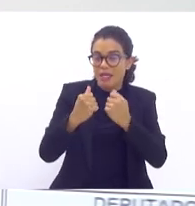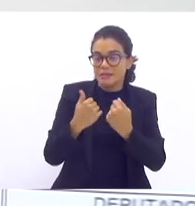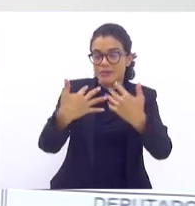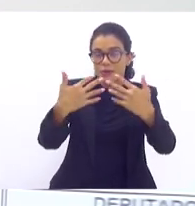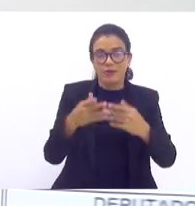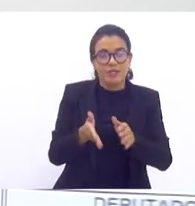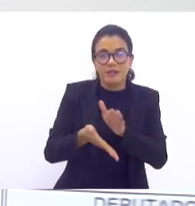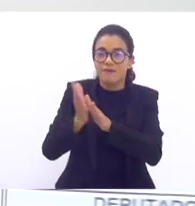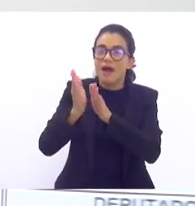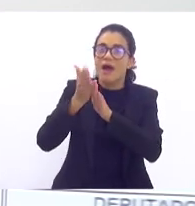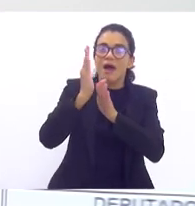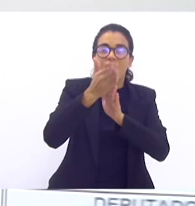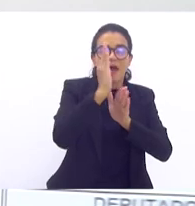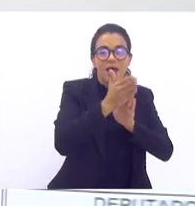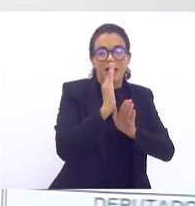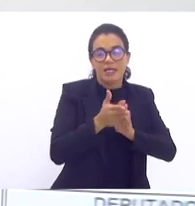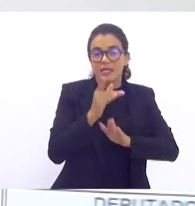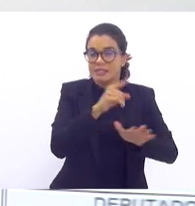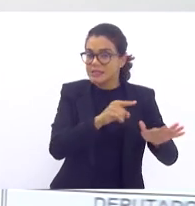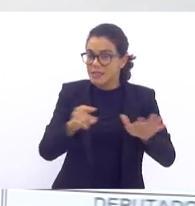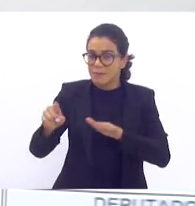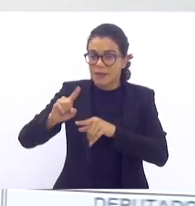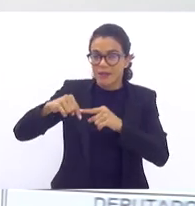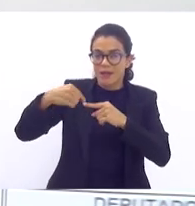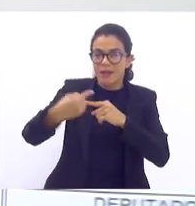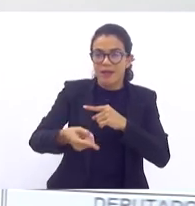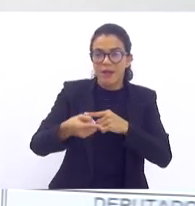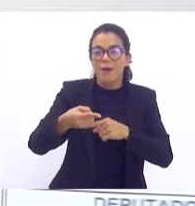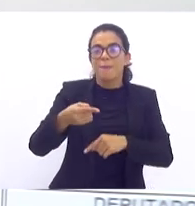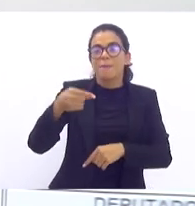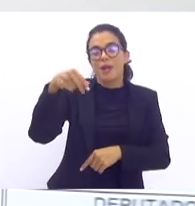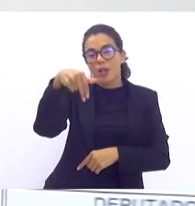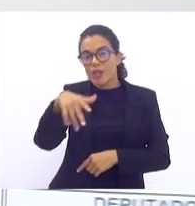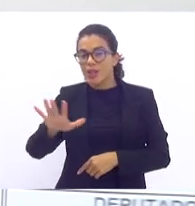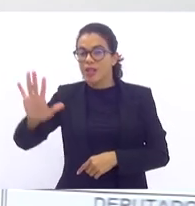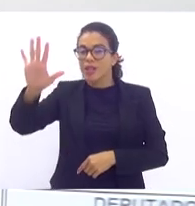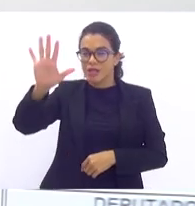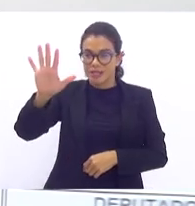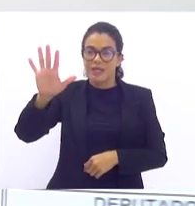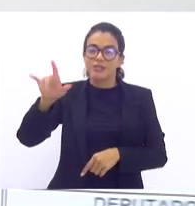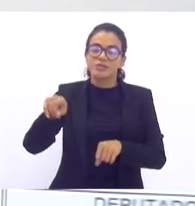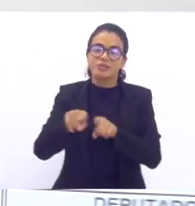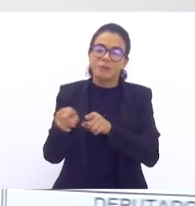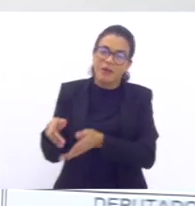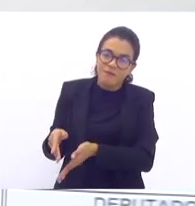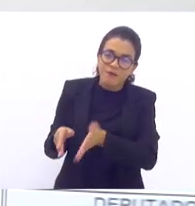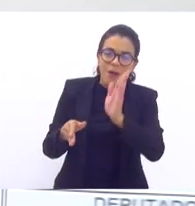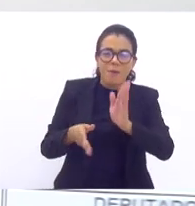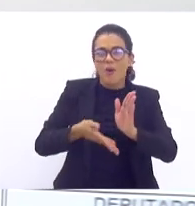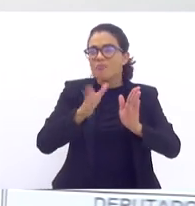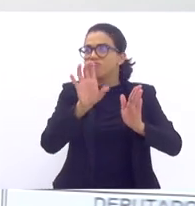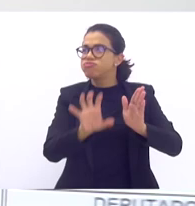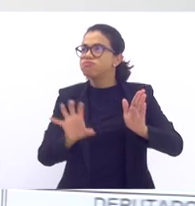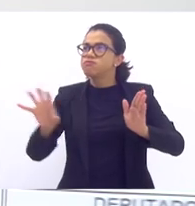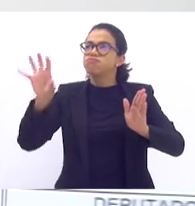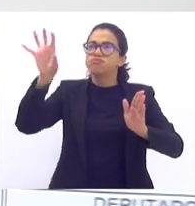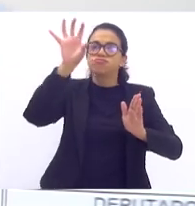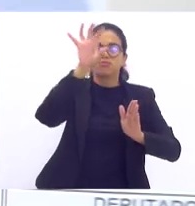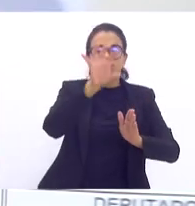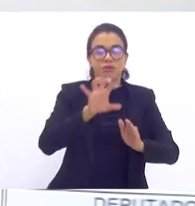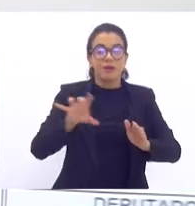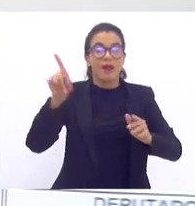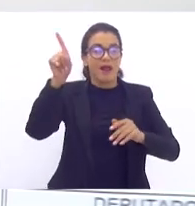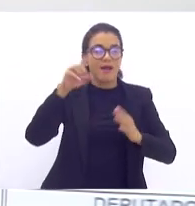resto do Brasil próxima semana já retoma com elas pelo nordeste brasileiro e vamos visitar todas as regiões na